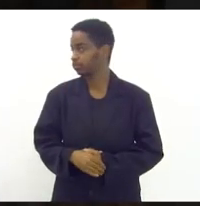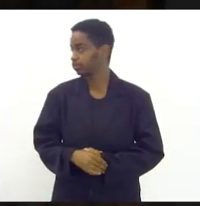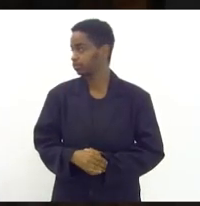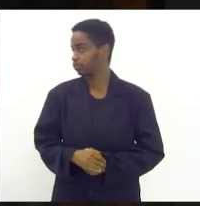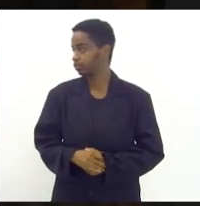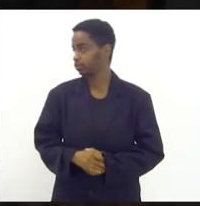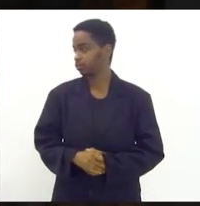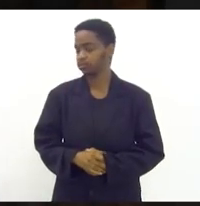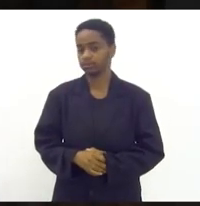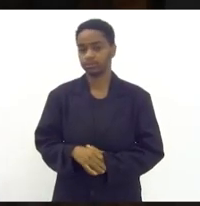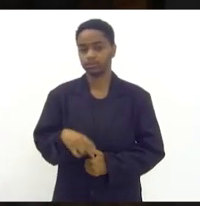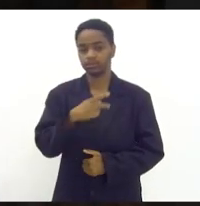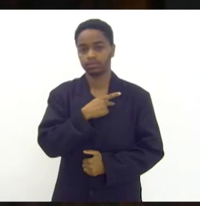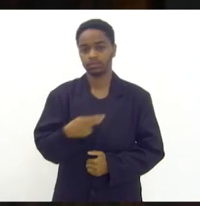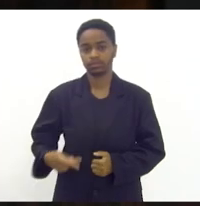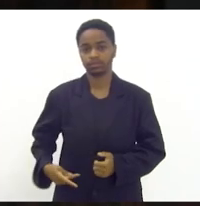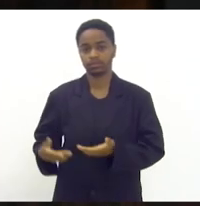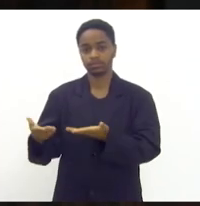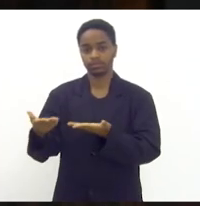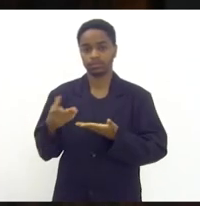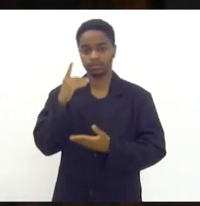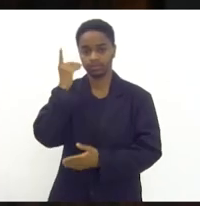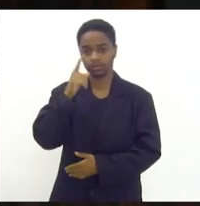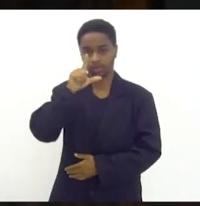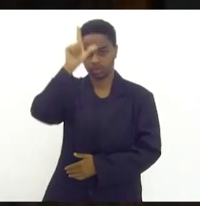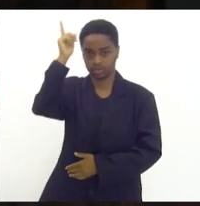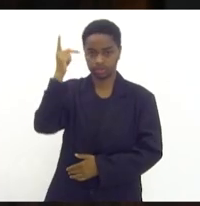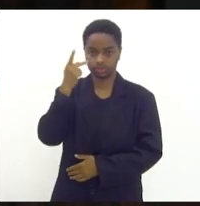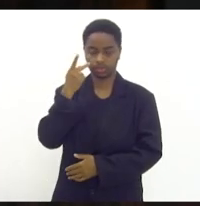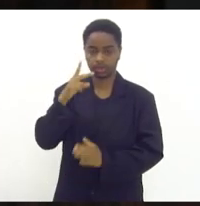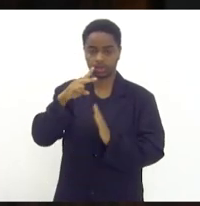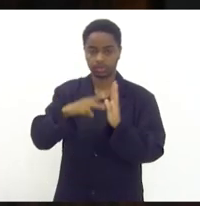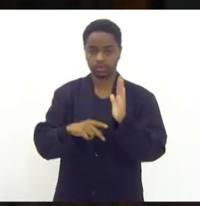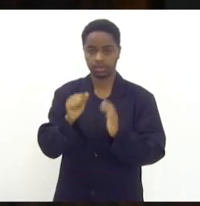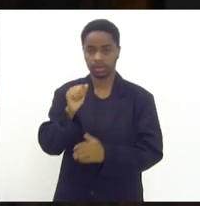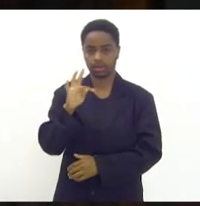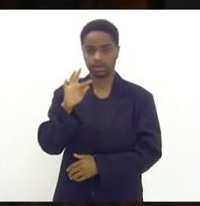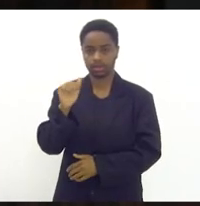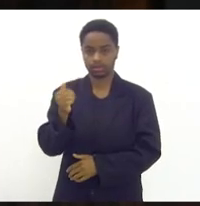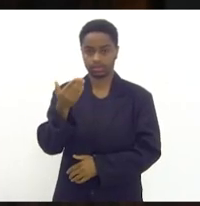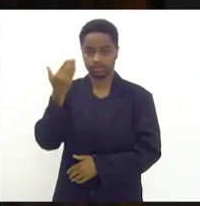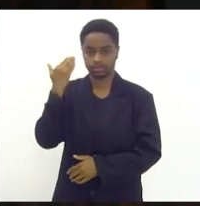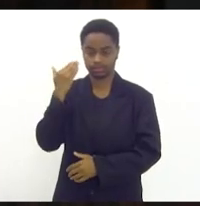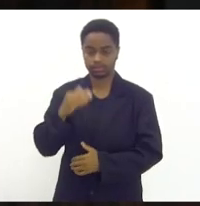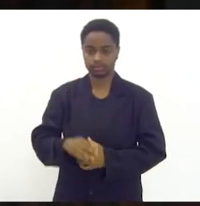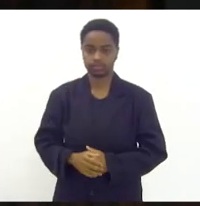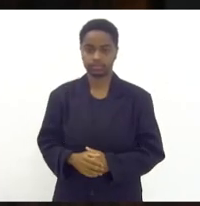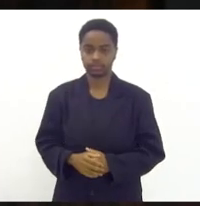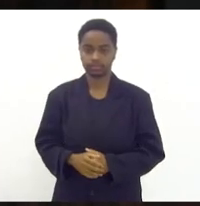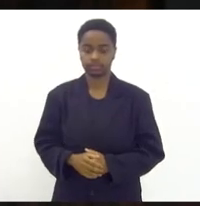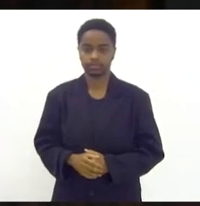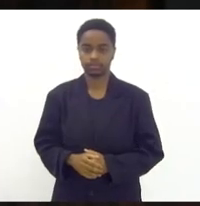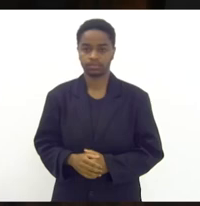A presidência convida o senhor deputado Luiz Paulo para fazer a leitura da ata da sessão anterior.